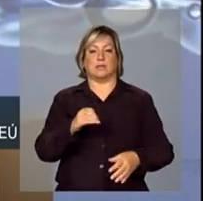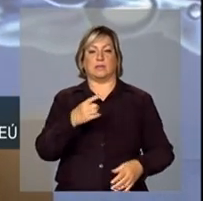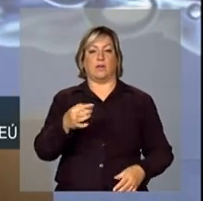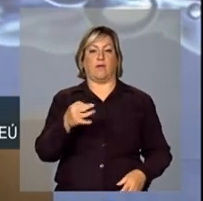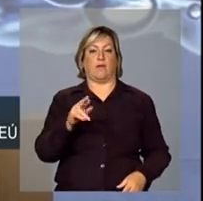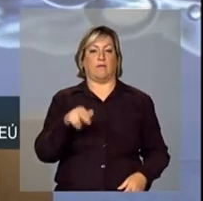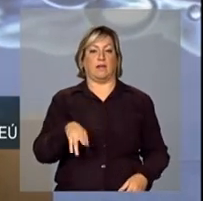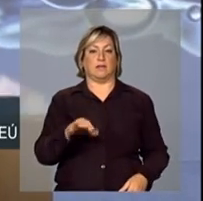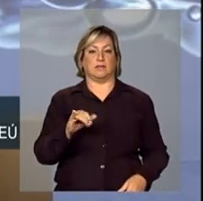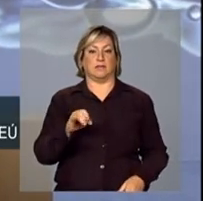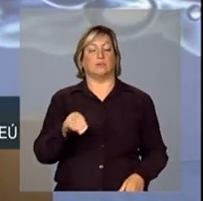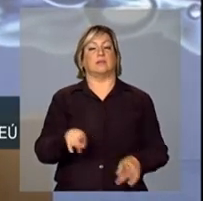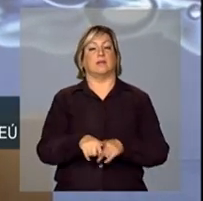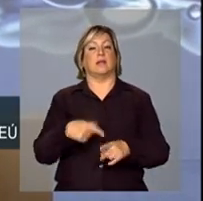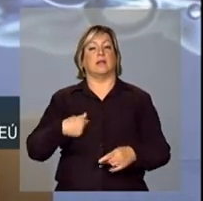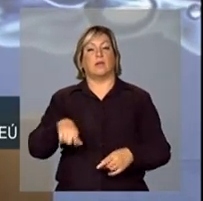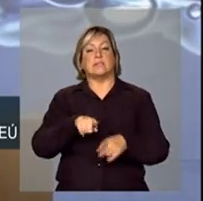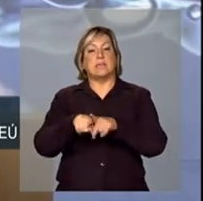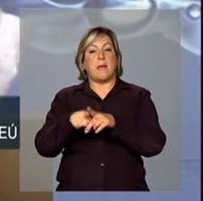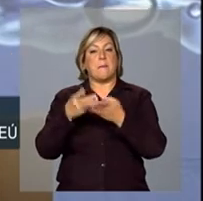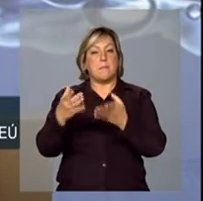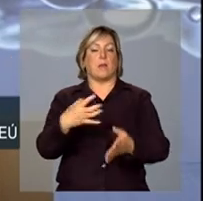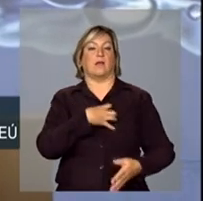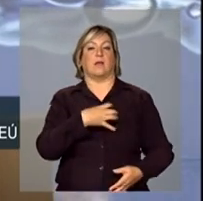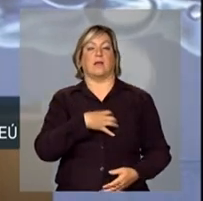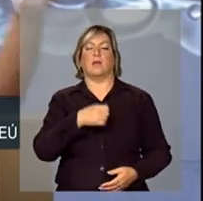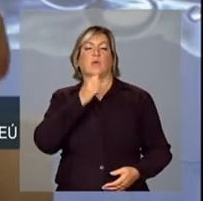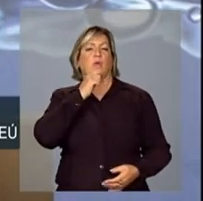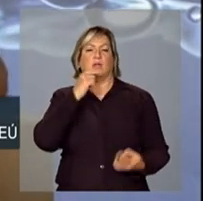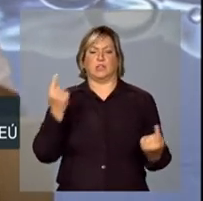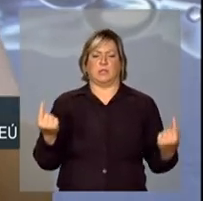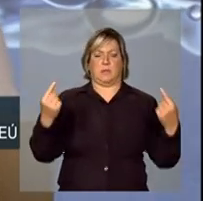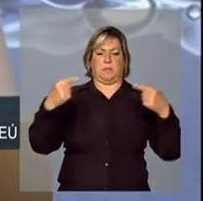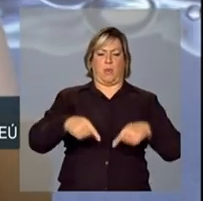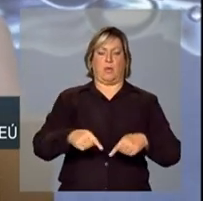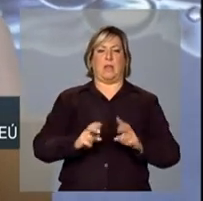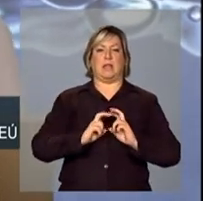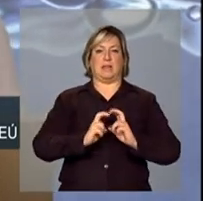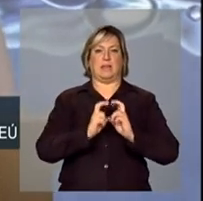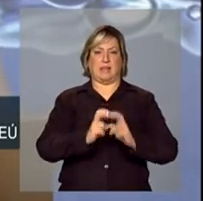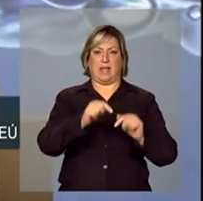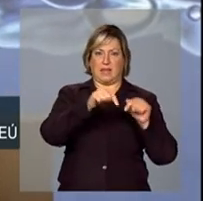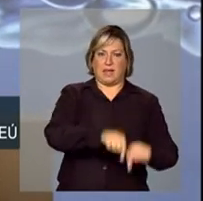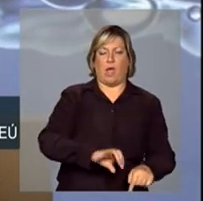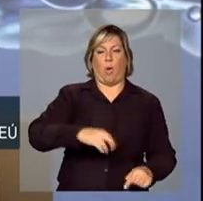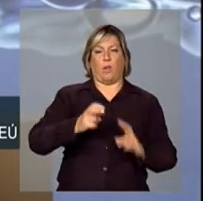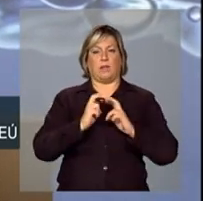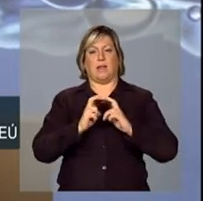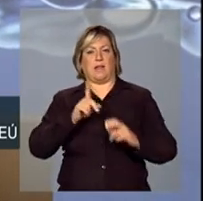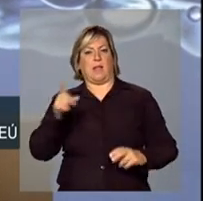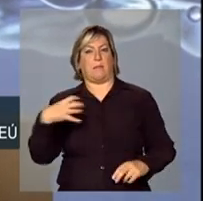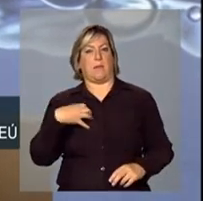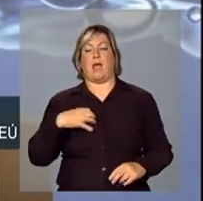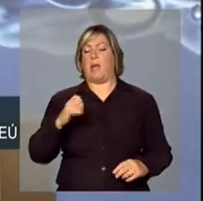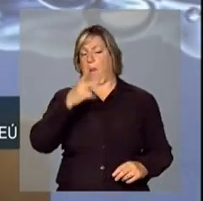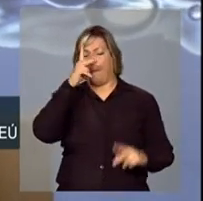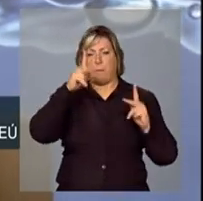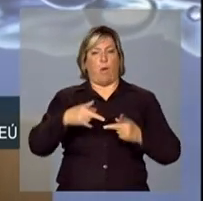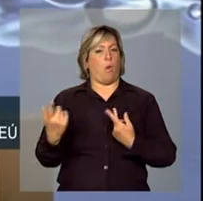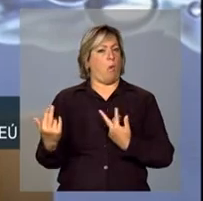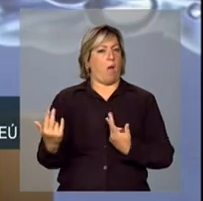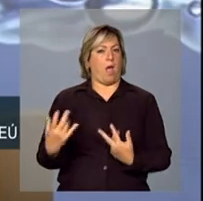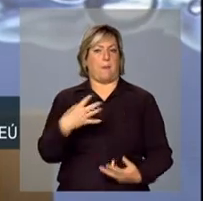da Bahia. Não há disputa entre o trem aqui e o trem na Bahia. O povo da Bahia é o mesmo povo